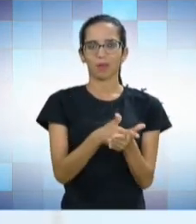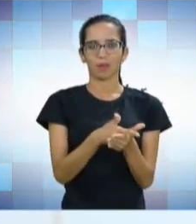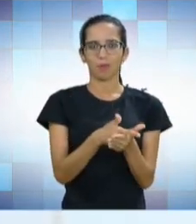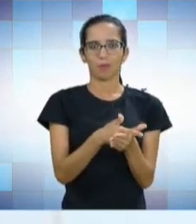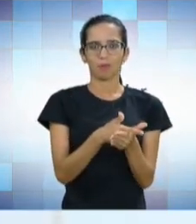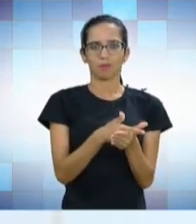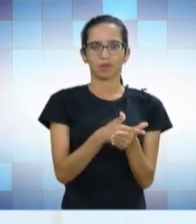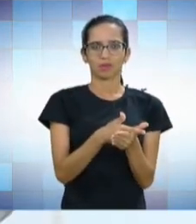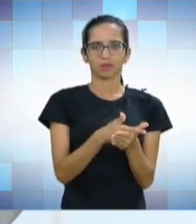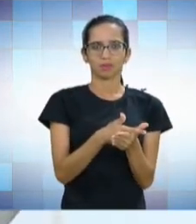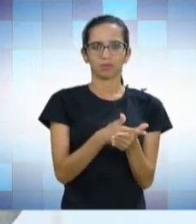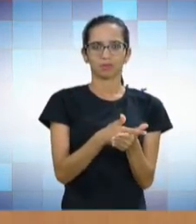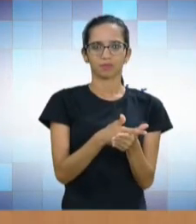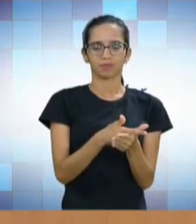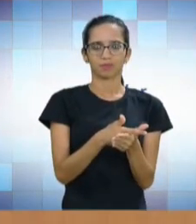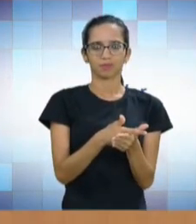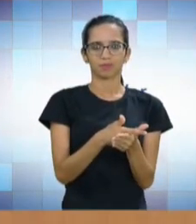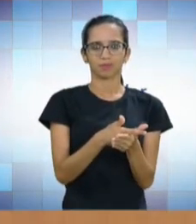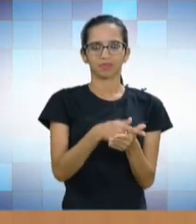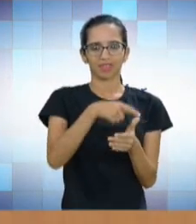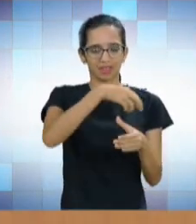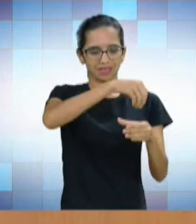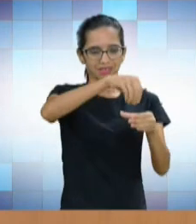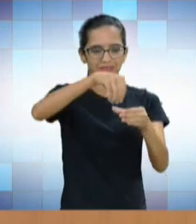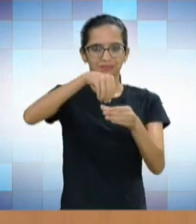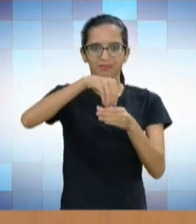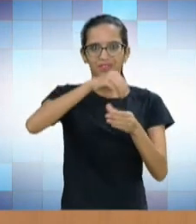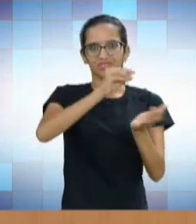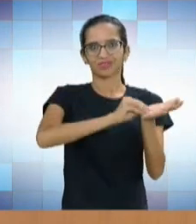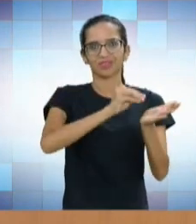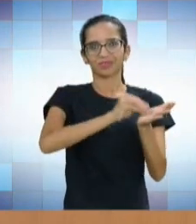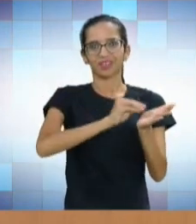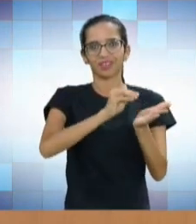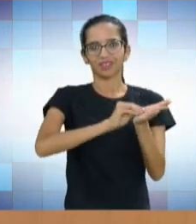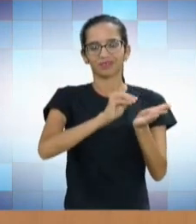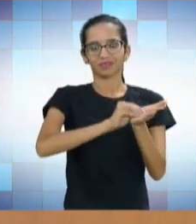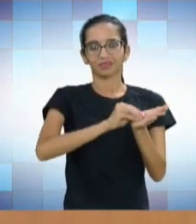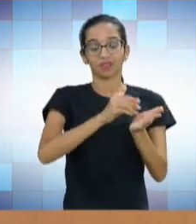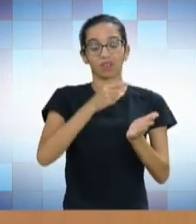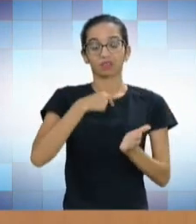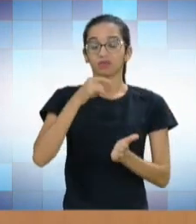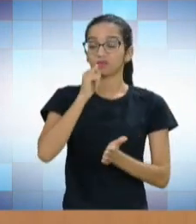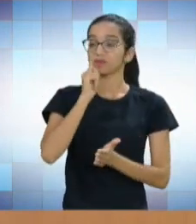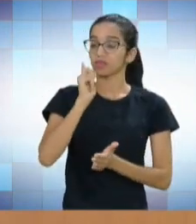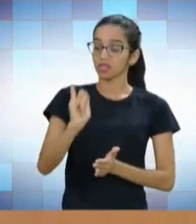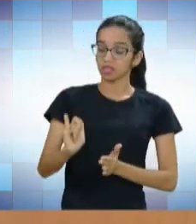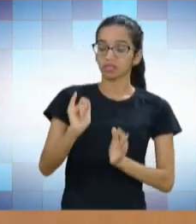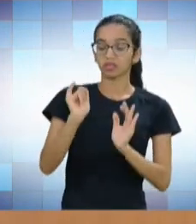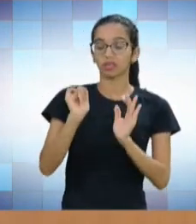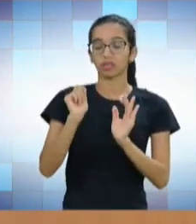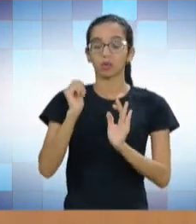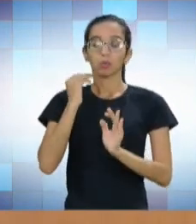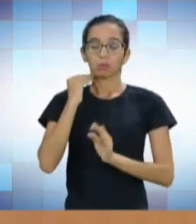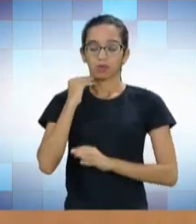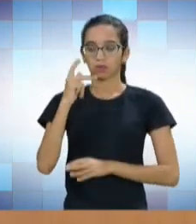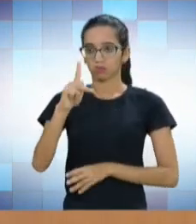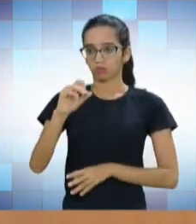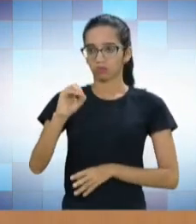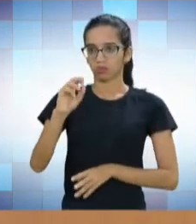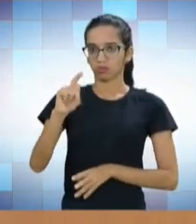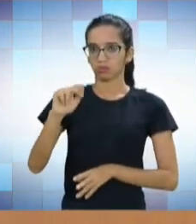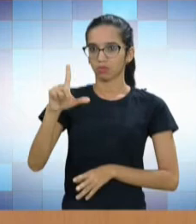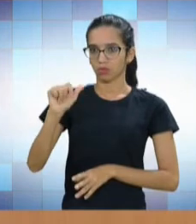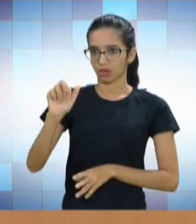conta da compra da das as sementes para plantar aí eu falei pra ele dá oportunidade do banco